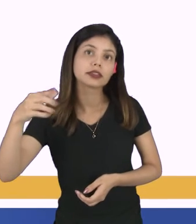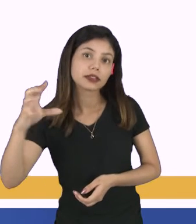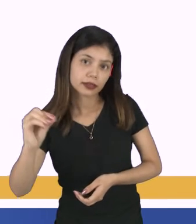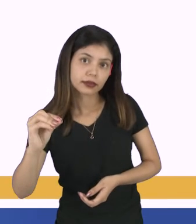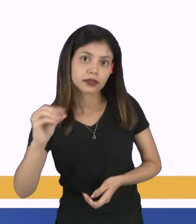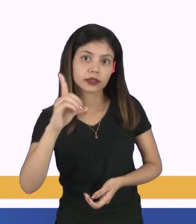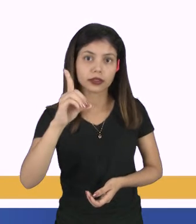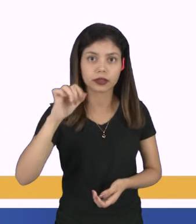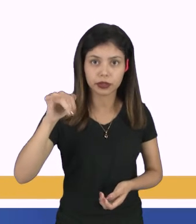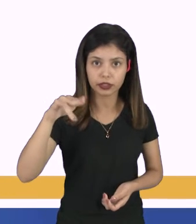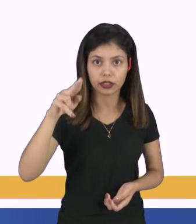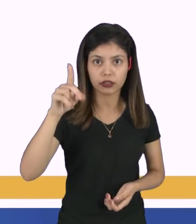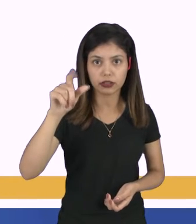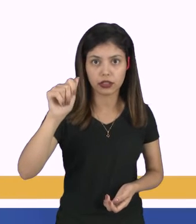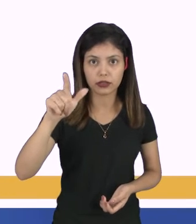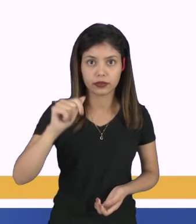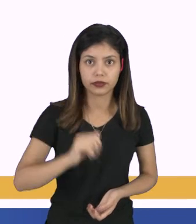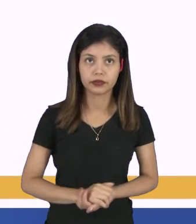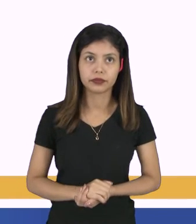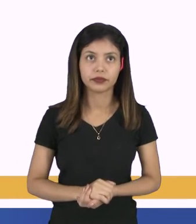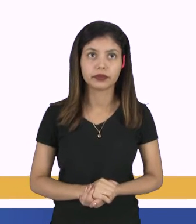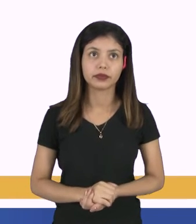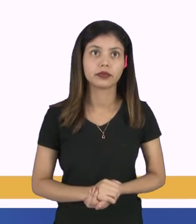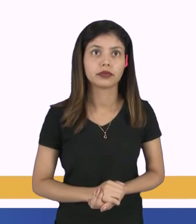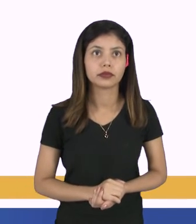170 diagonais. Certinho?